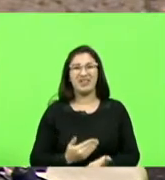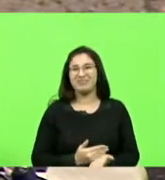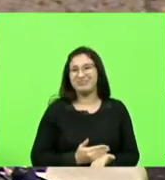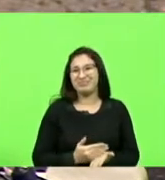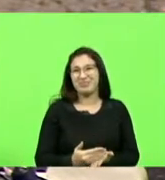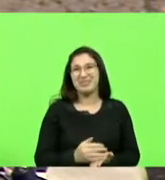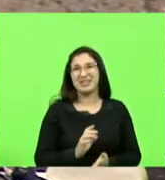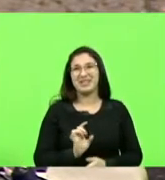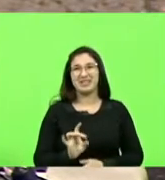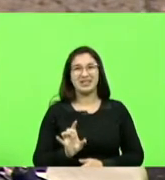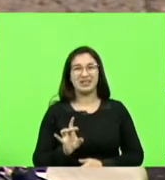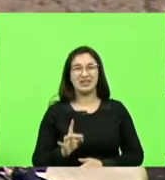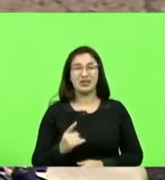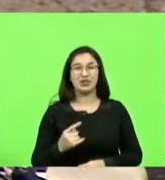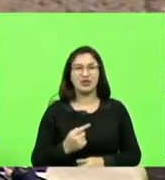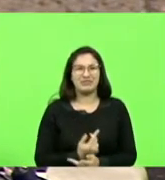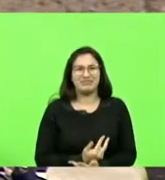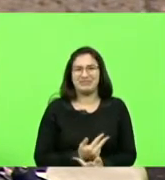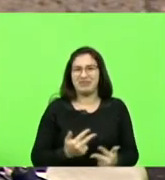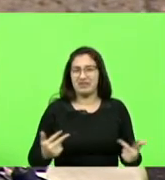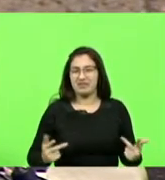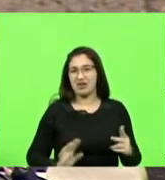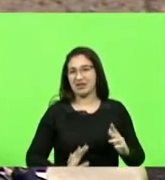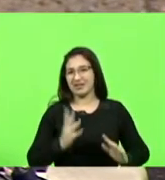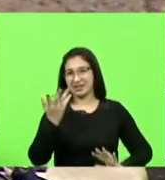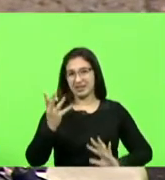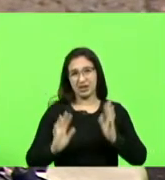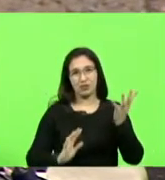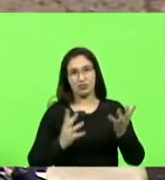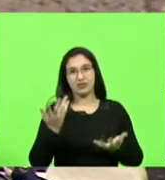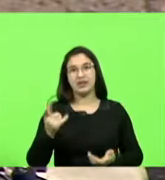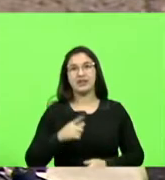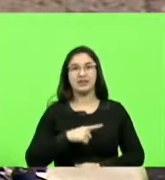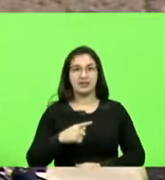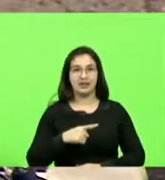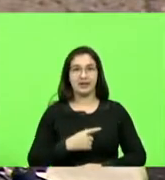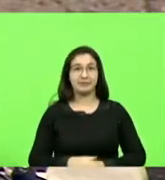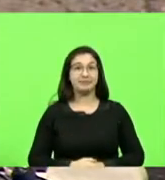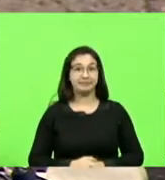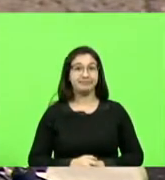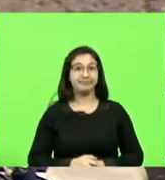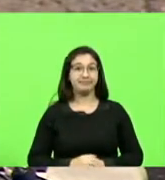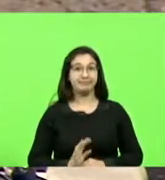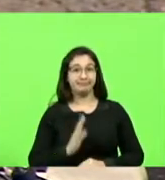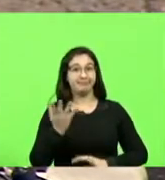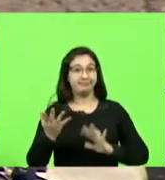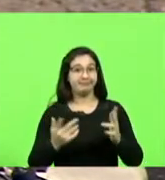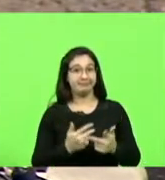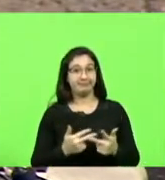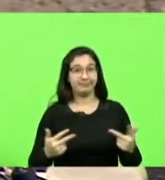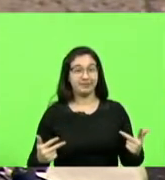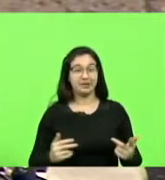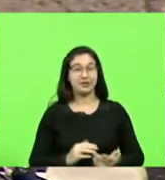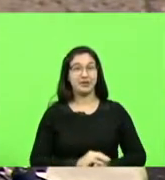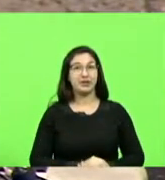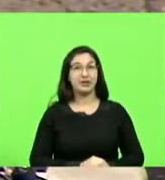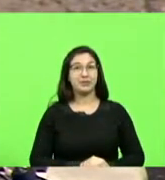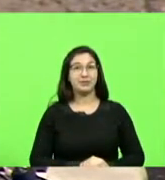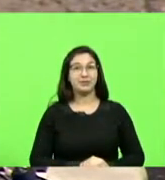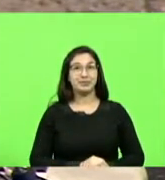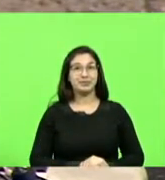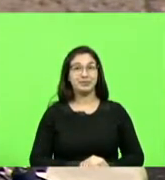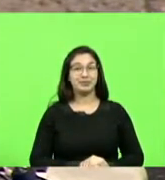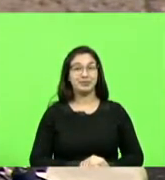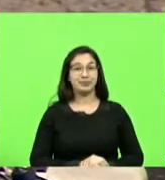coisas no decorrer dessa situação, foi nos aparecendo. Para